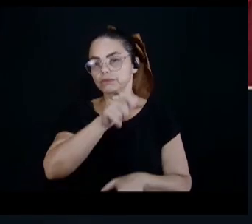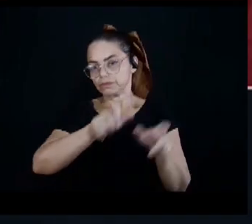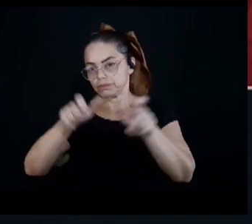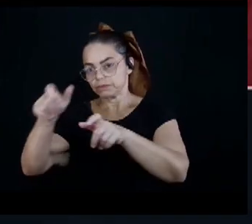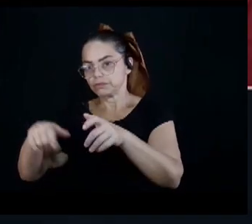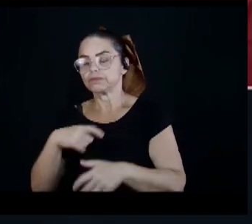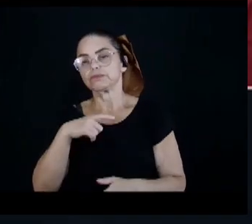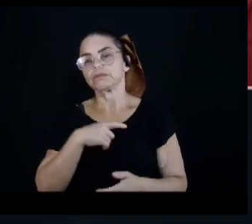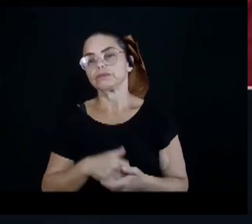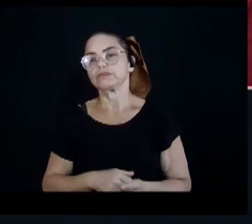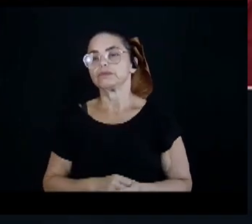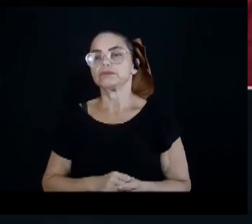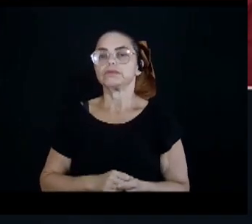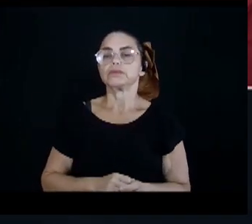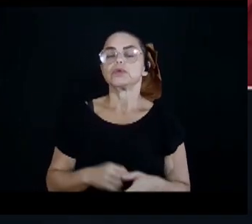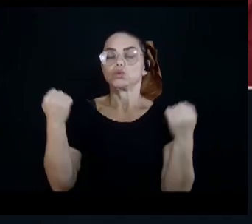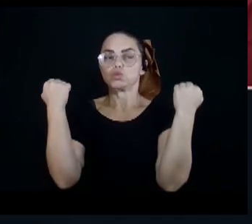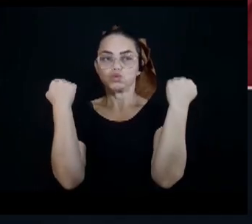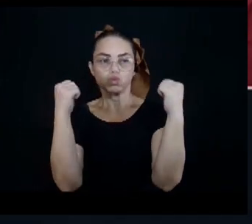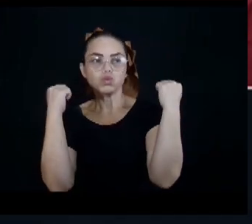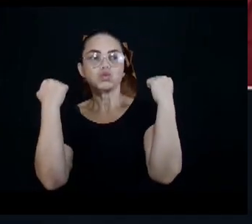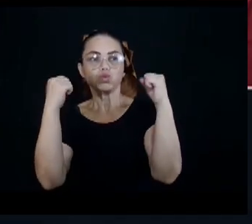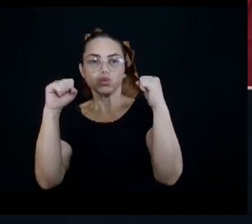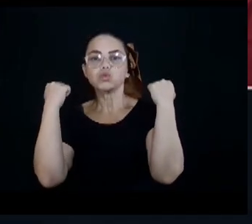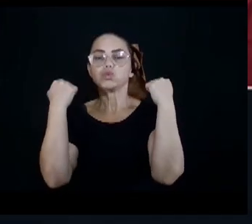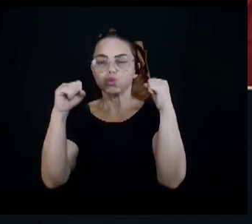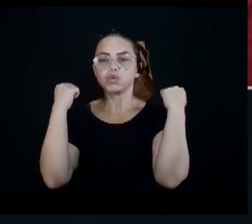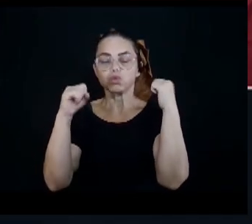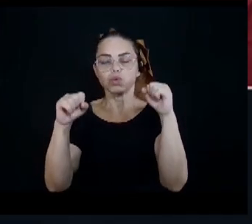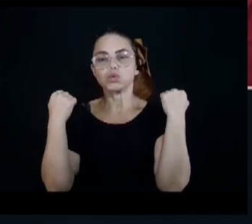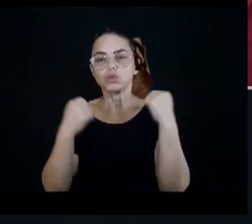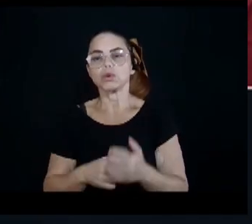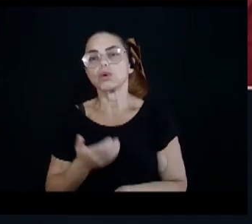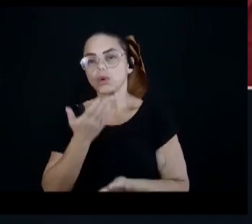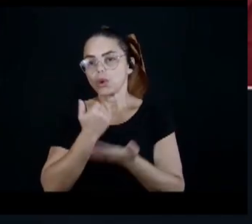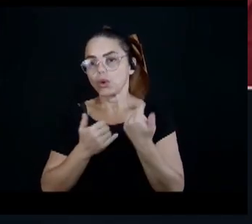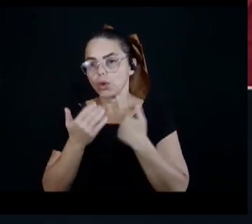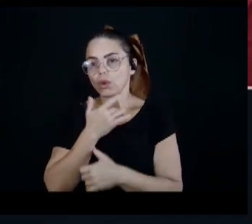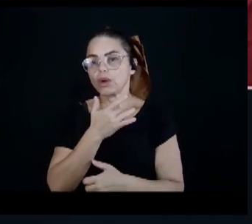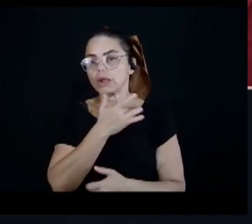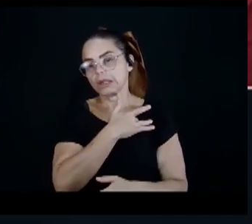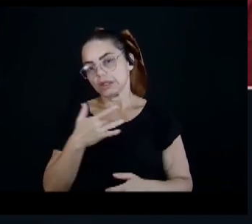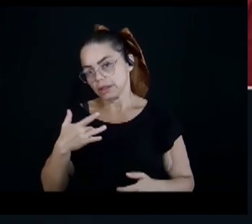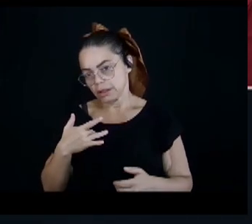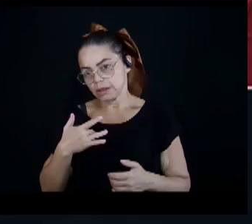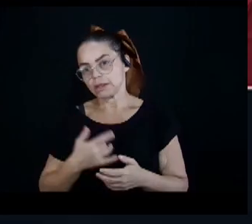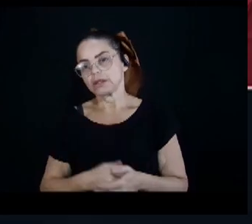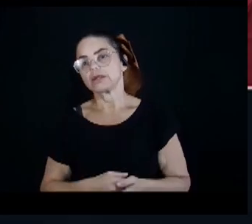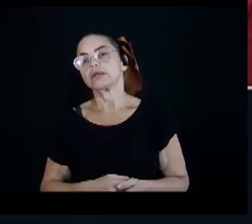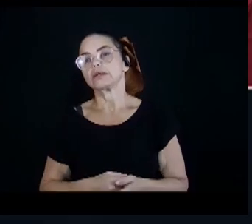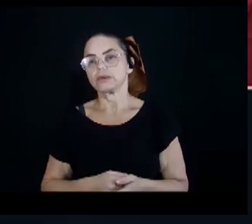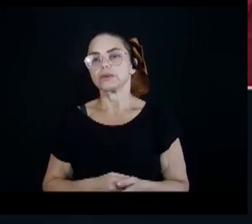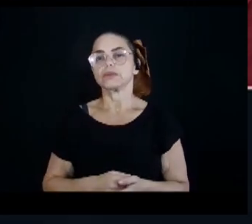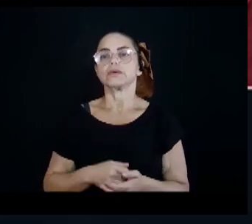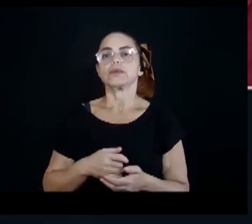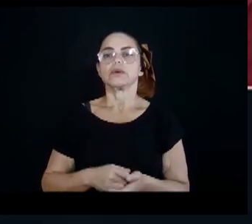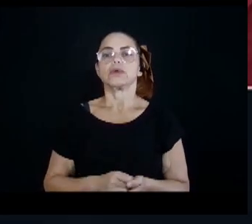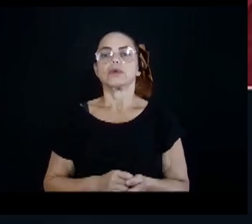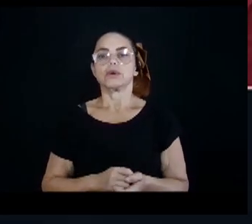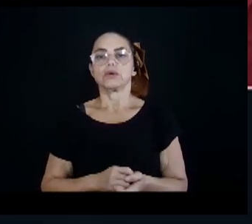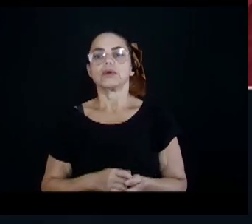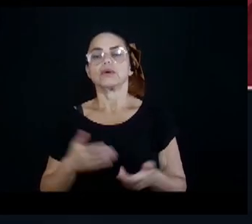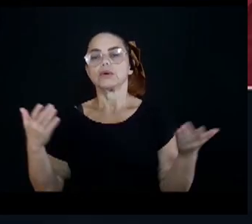mais exercício, né? A se alimentar corretamente, mais saudável. Agora tem a zona